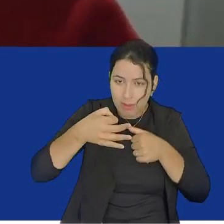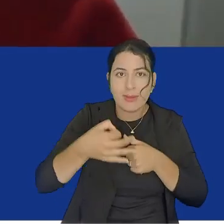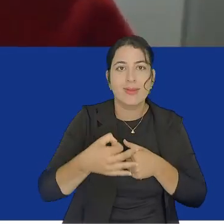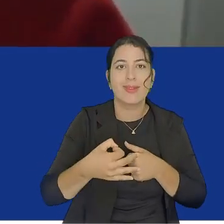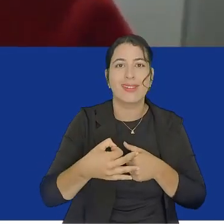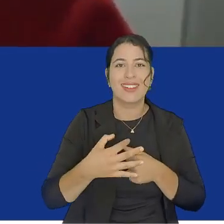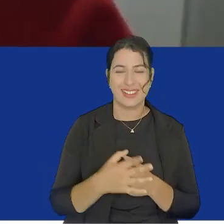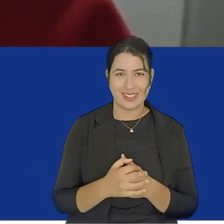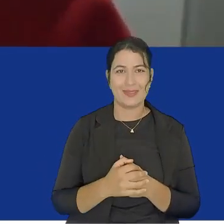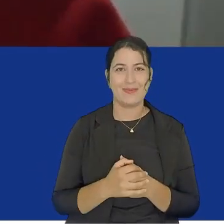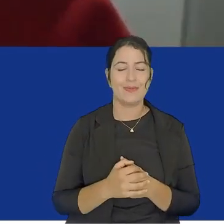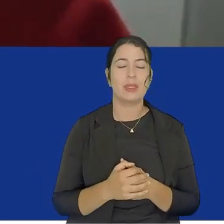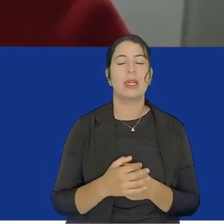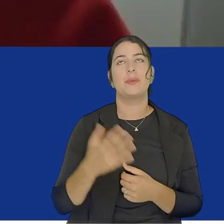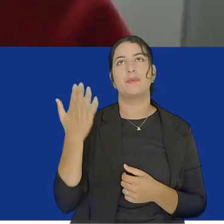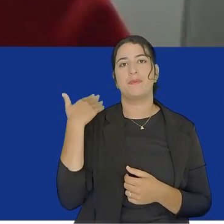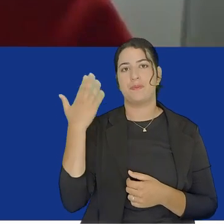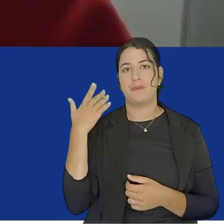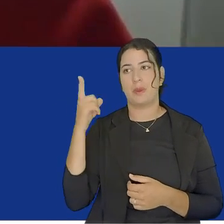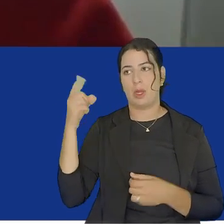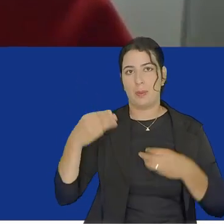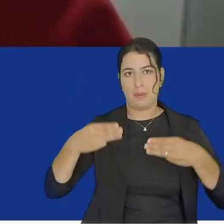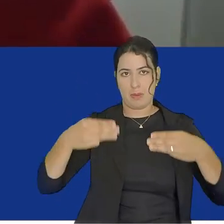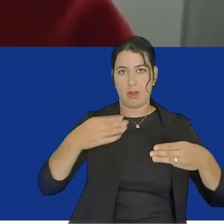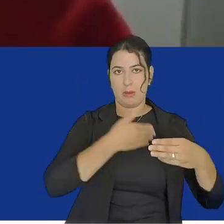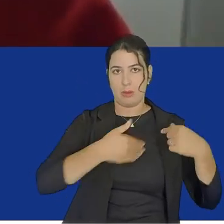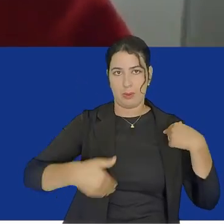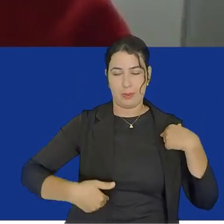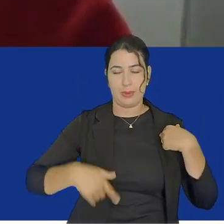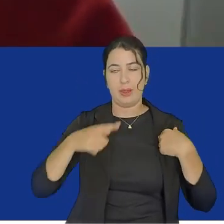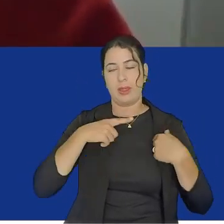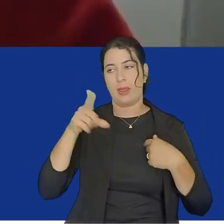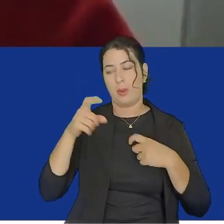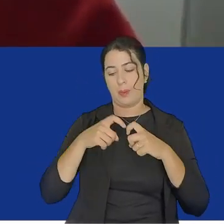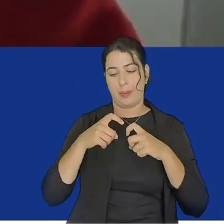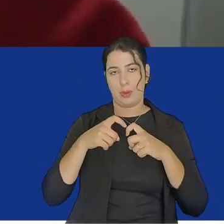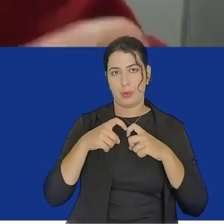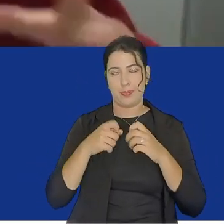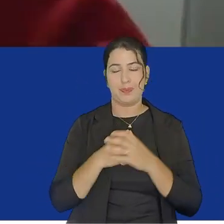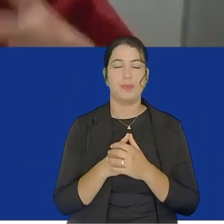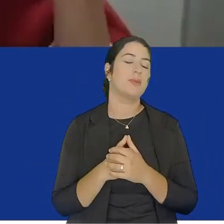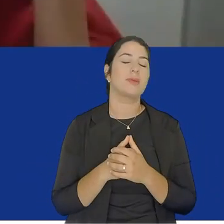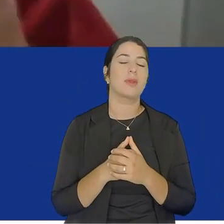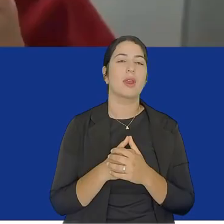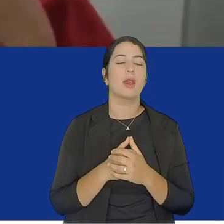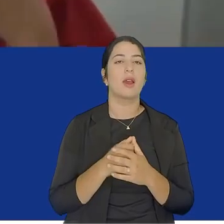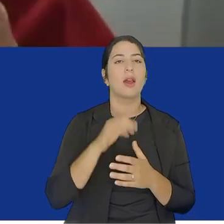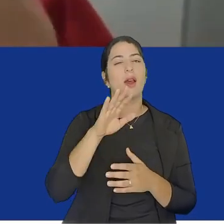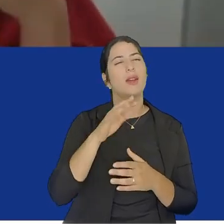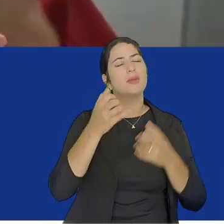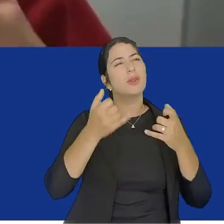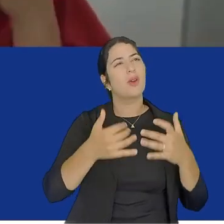e aí tinha um médico, a gente estava falando sobre justiça restaurativa, tinha um médico lá. E aí, dado momento, ele falou assim, mas eu não sei,